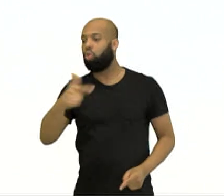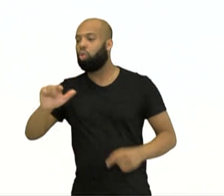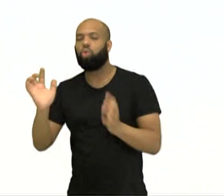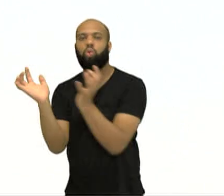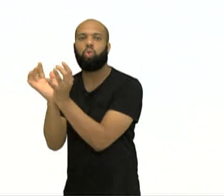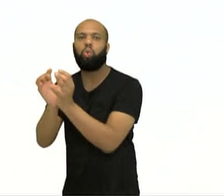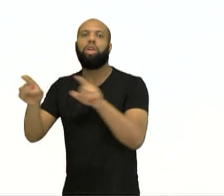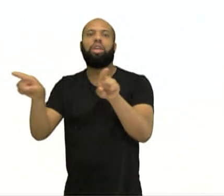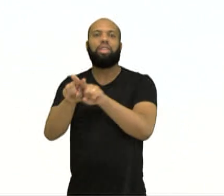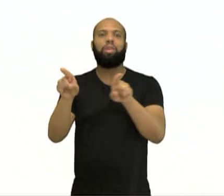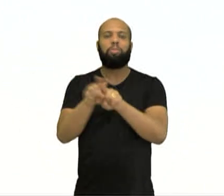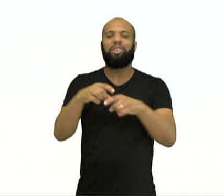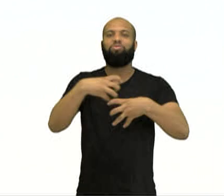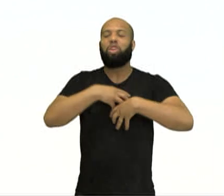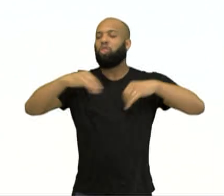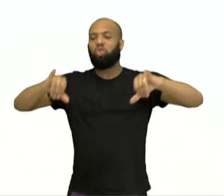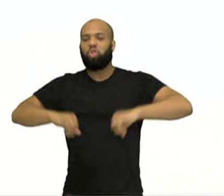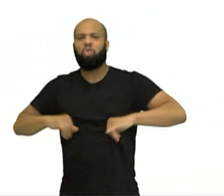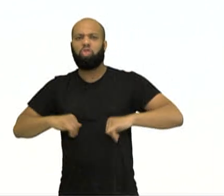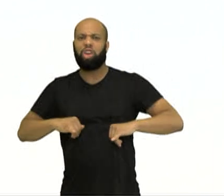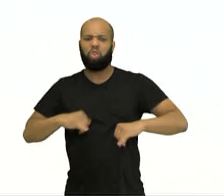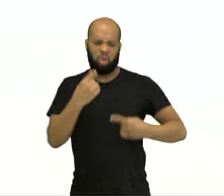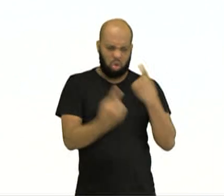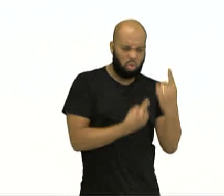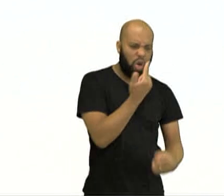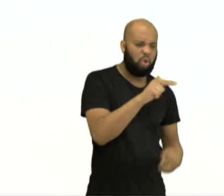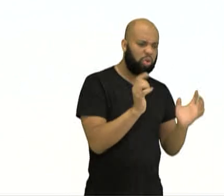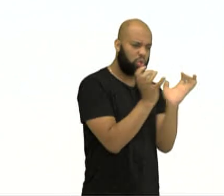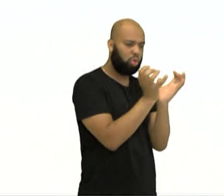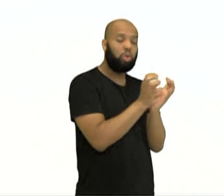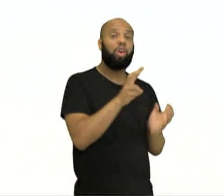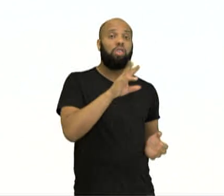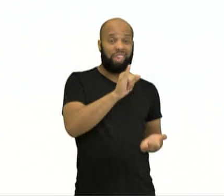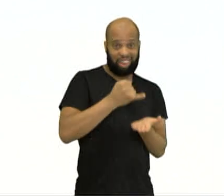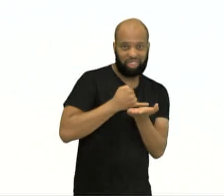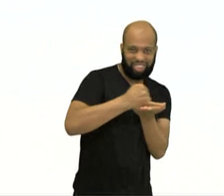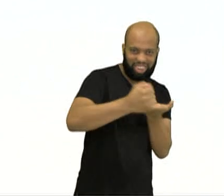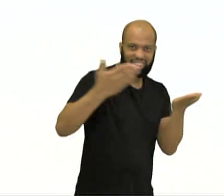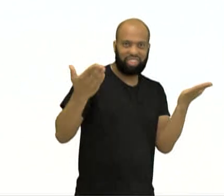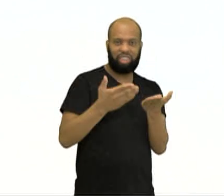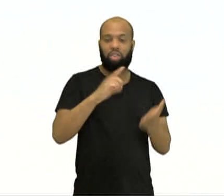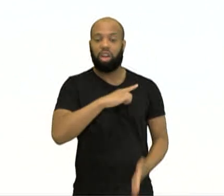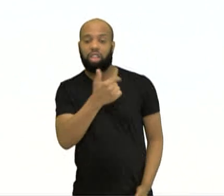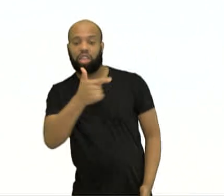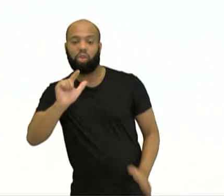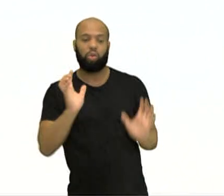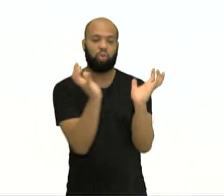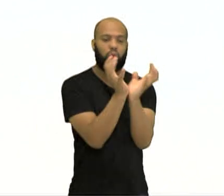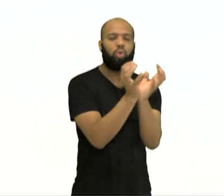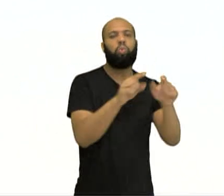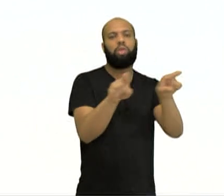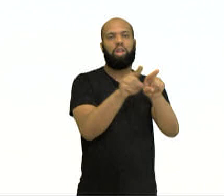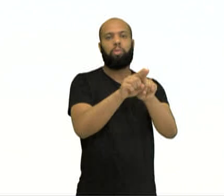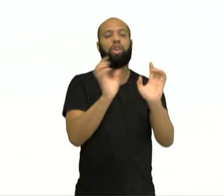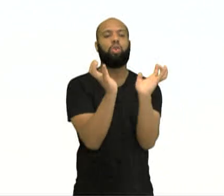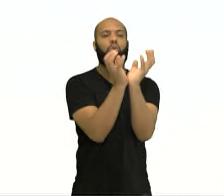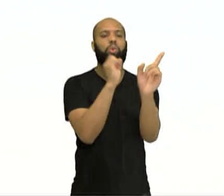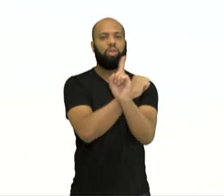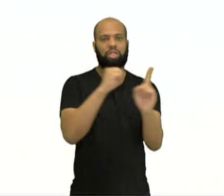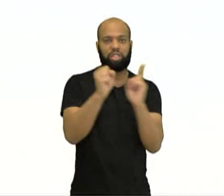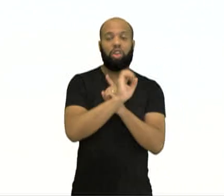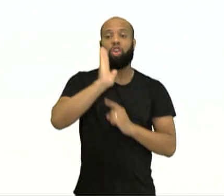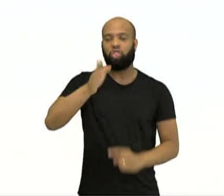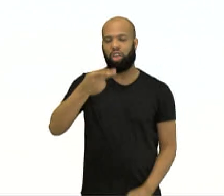também vulnerável. Que outro grupo? Ele está introduzindo a mais uma categoria de grupos sociais. Ele falou